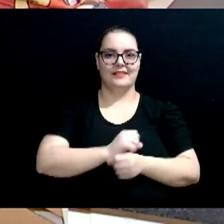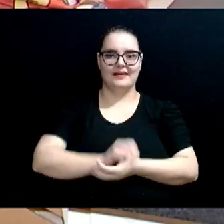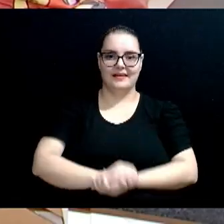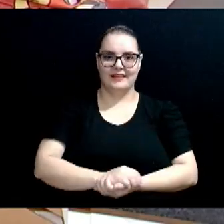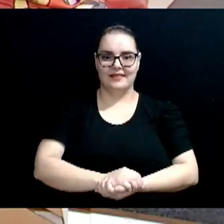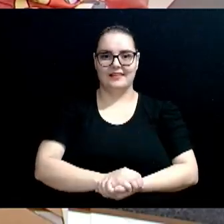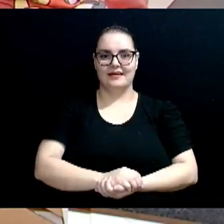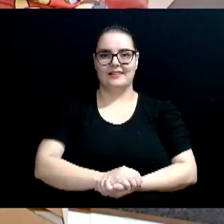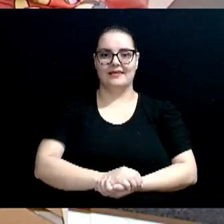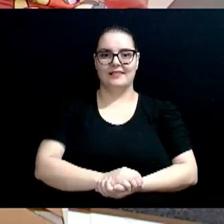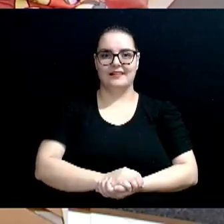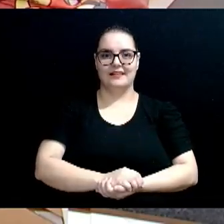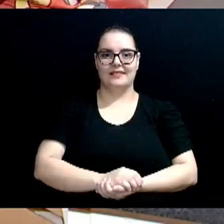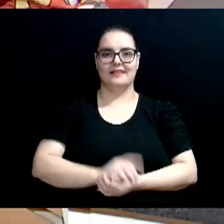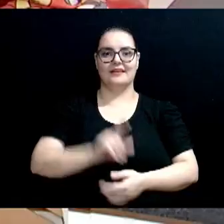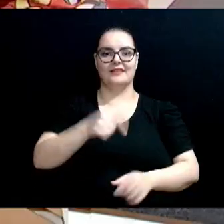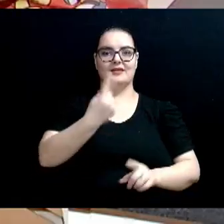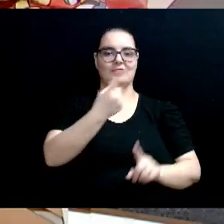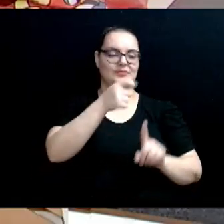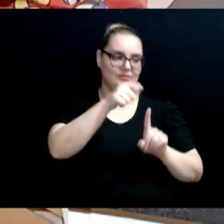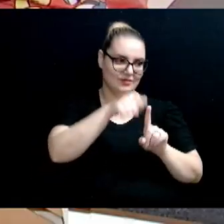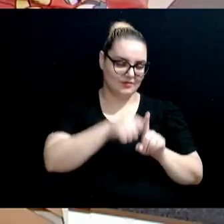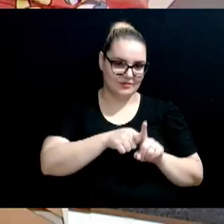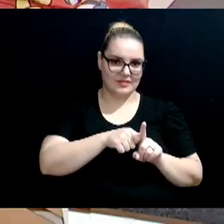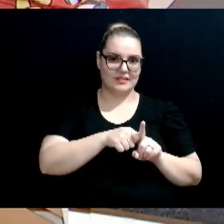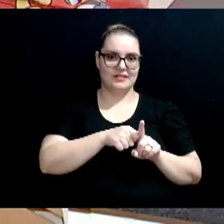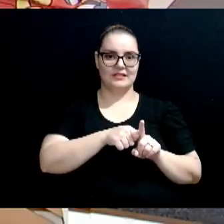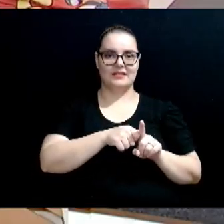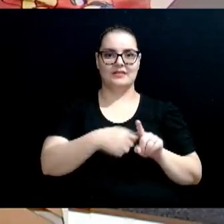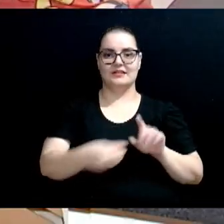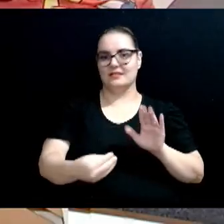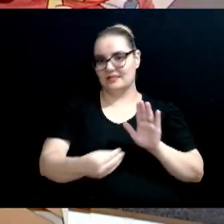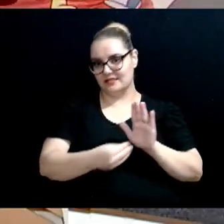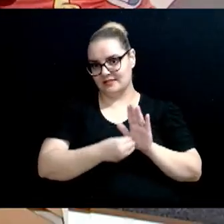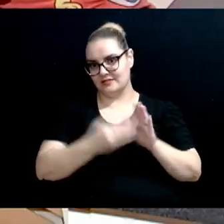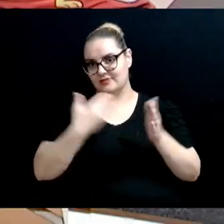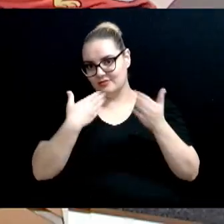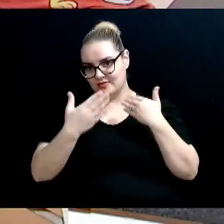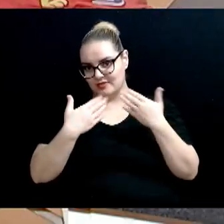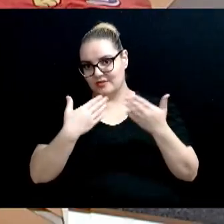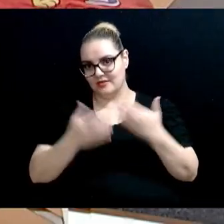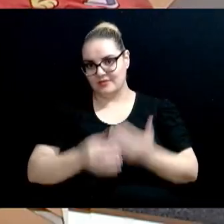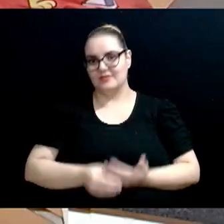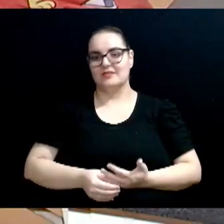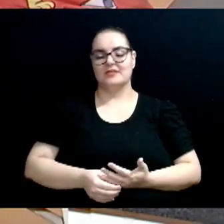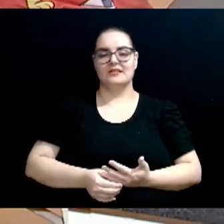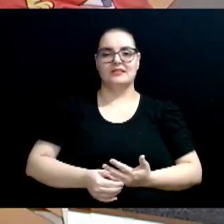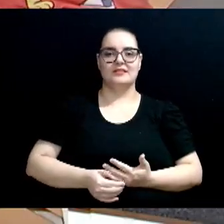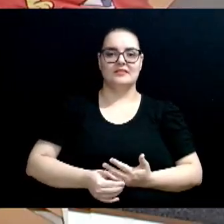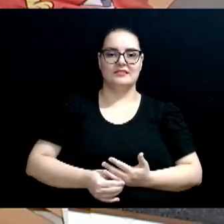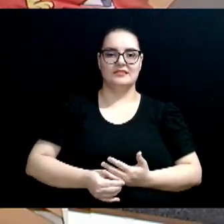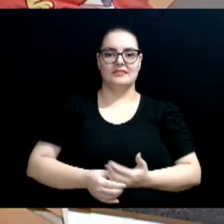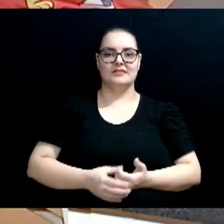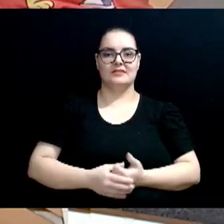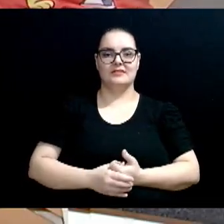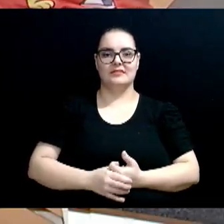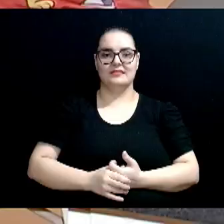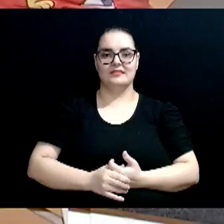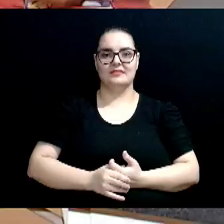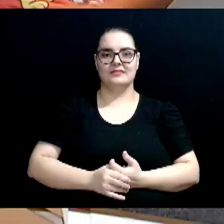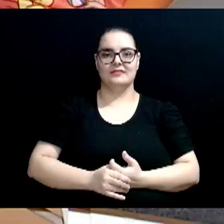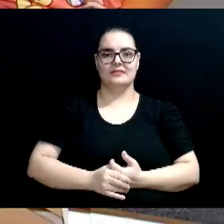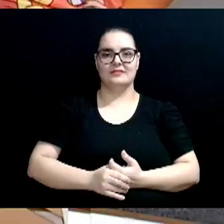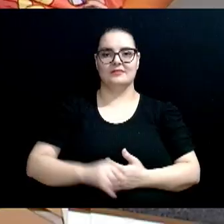E aí, passado 1 mês, mais ou menos, dessa última entrevista lá, né? O Jontas